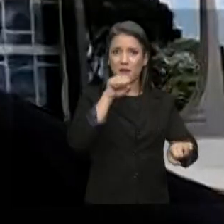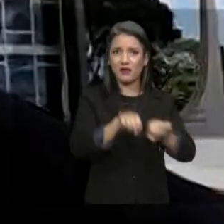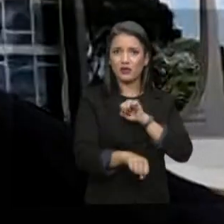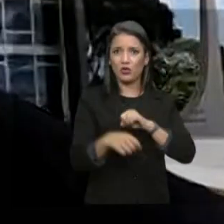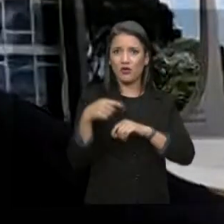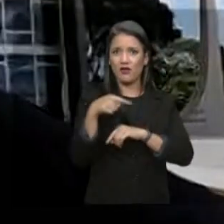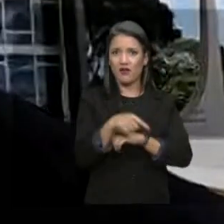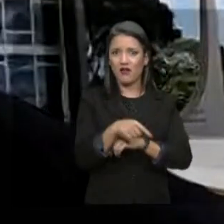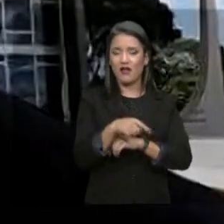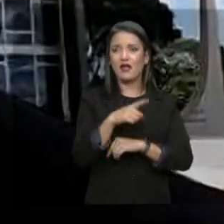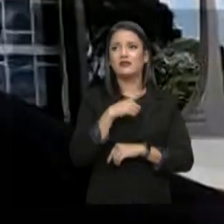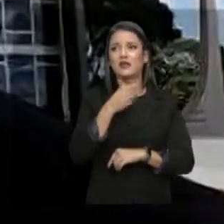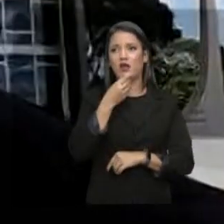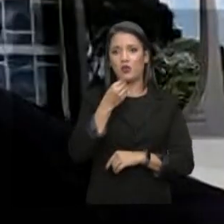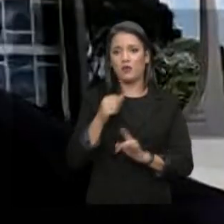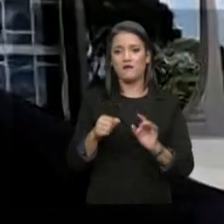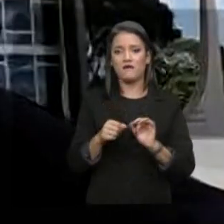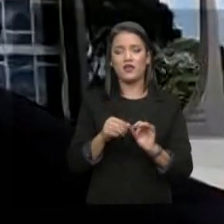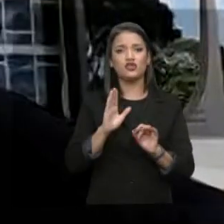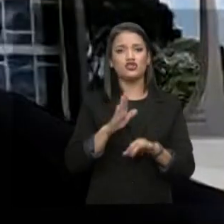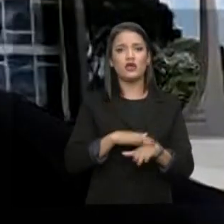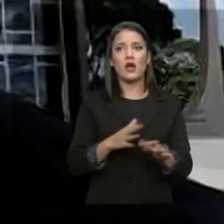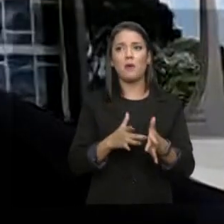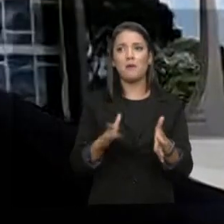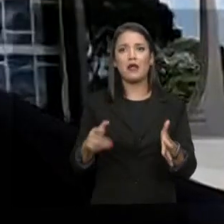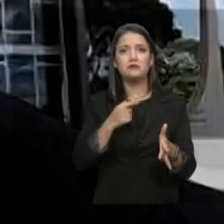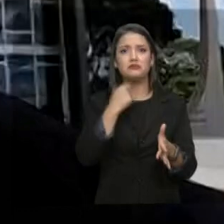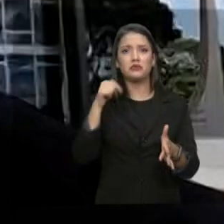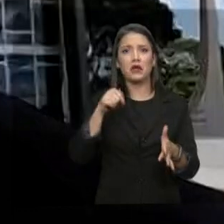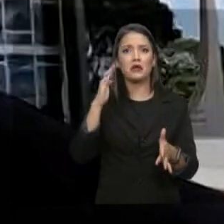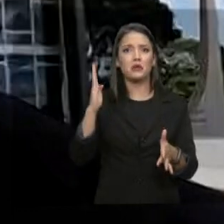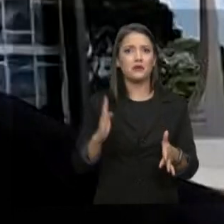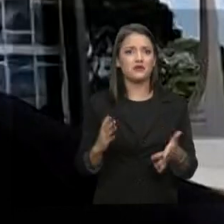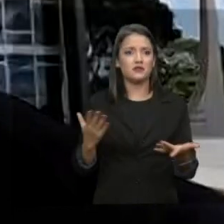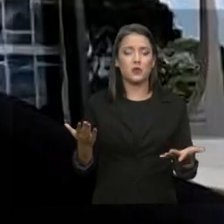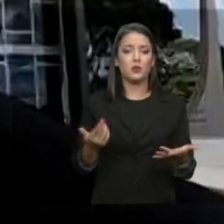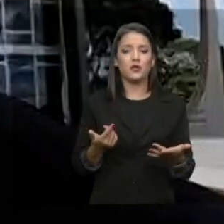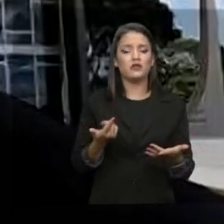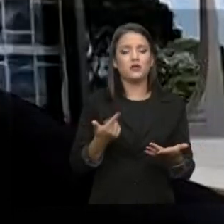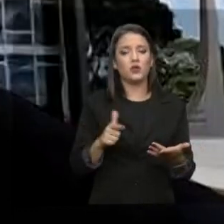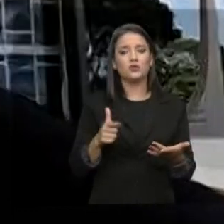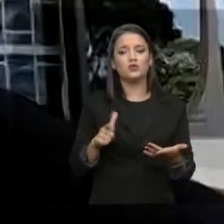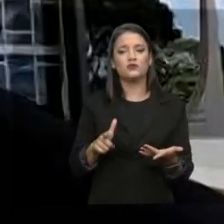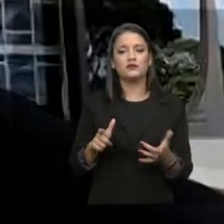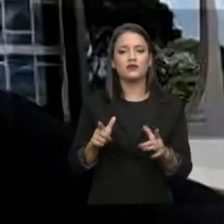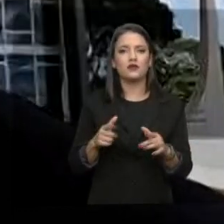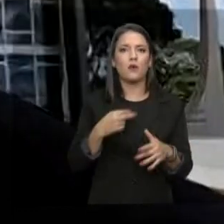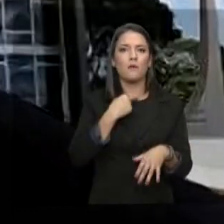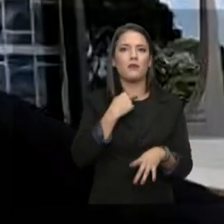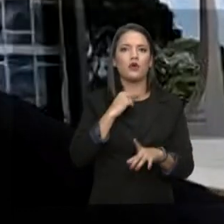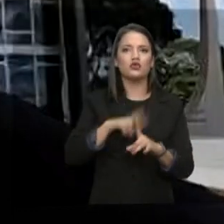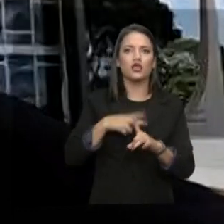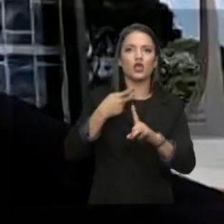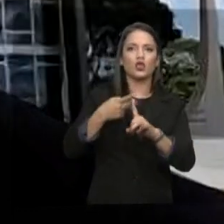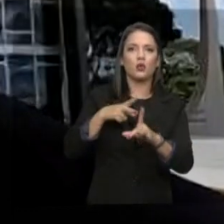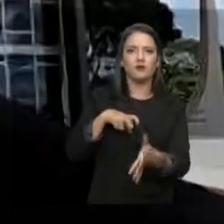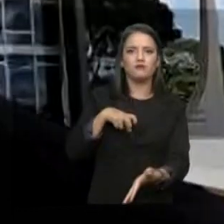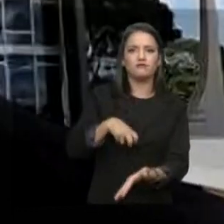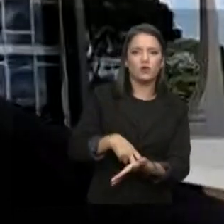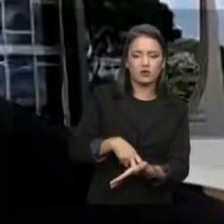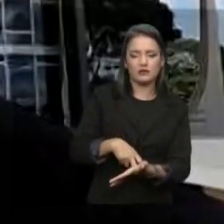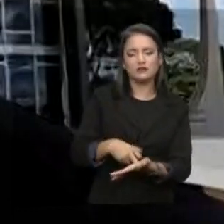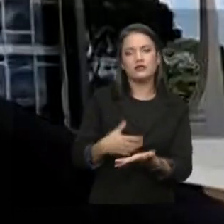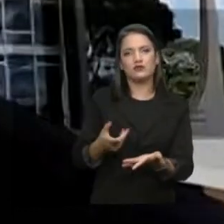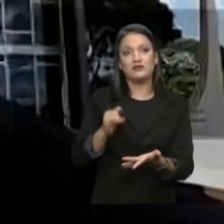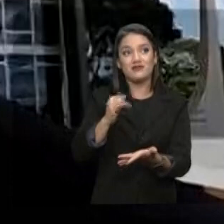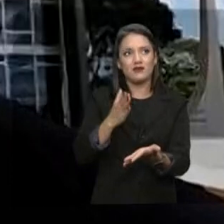pelo extraditando estaria prescrito no Brasil, encontrando-se ausente o requisito da dupla punibilidade necessário ao